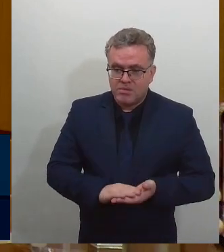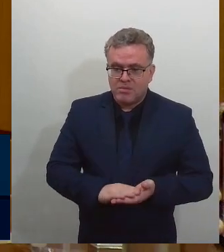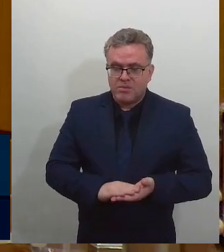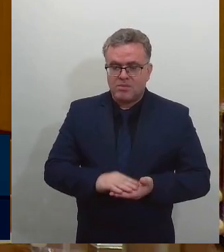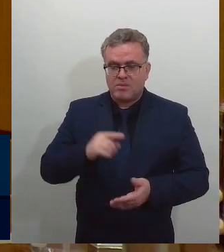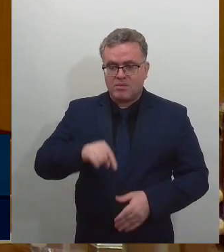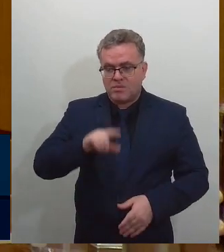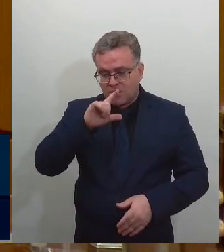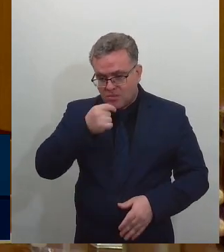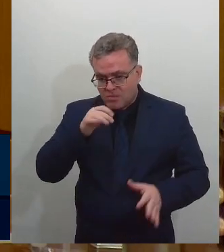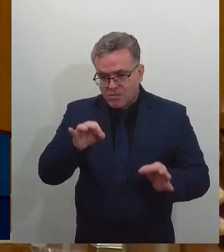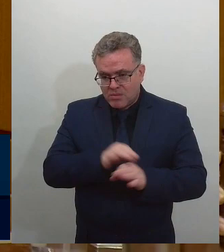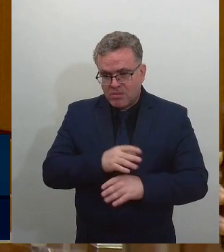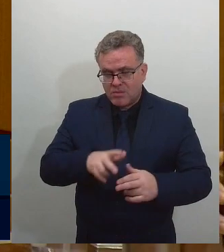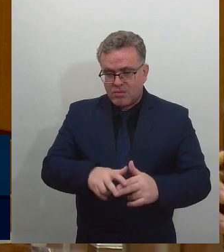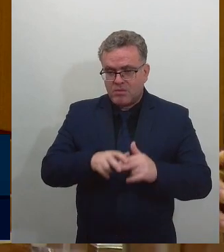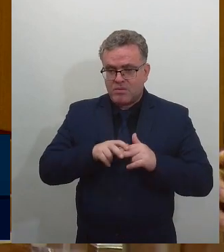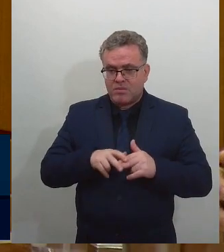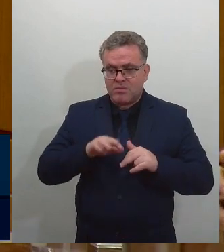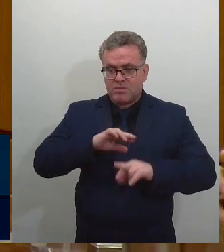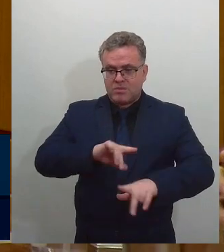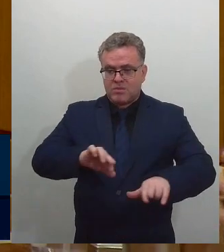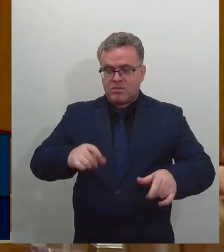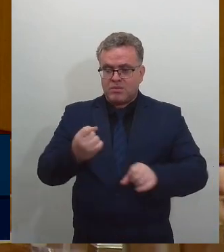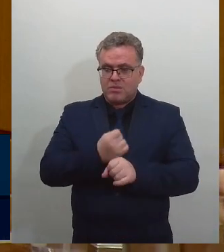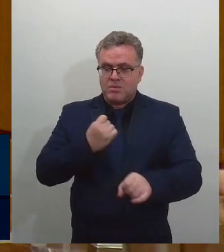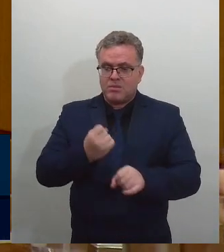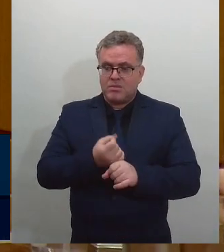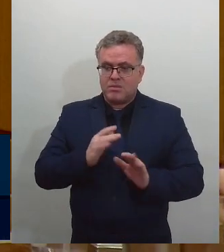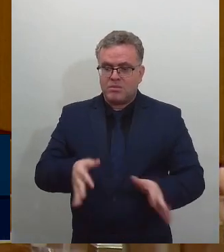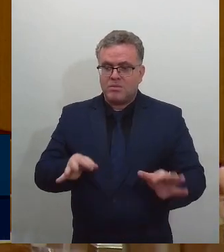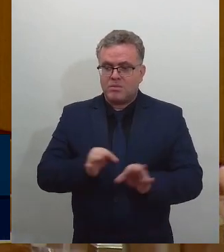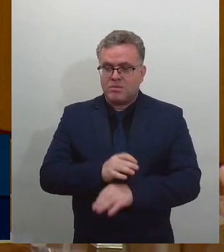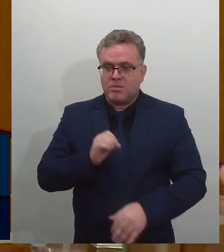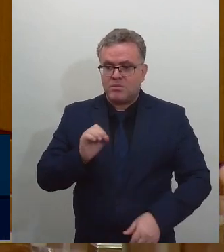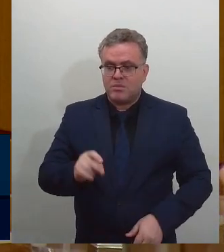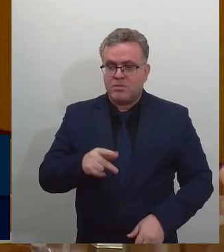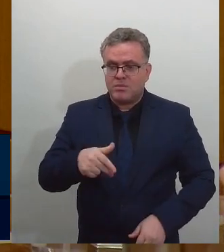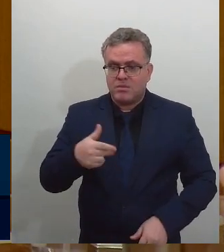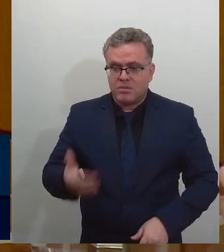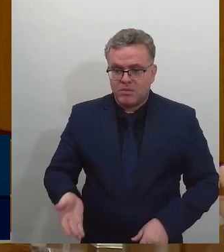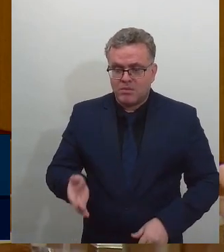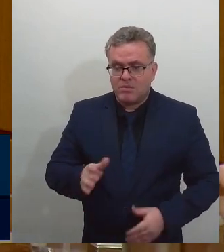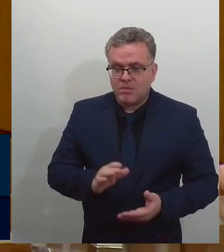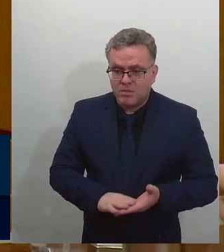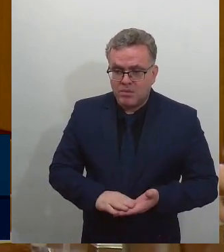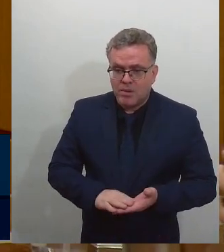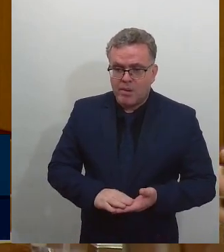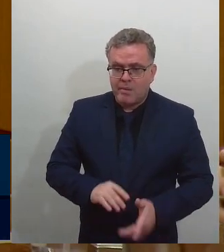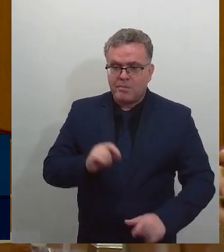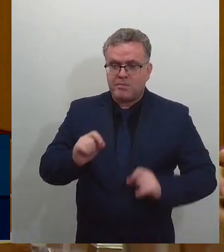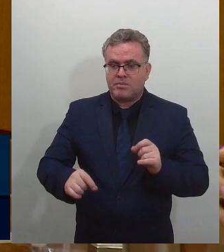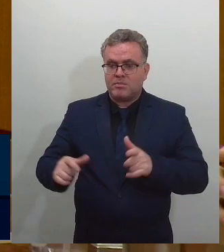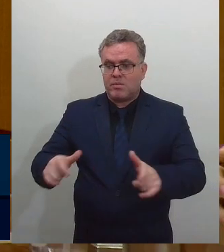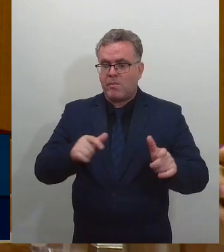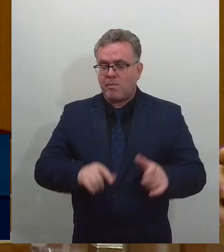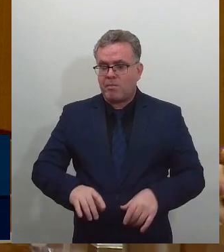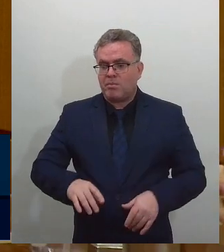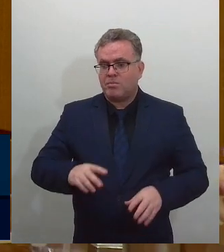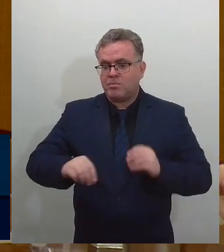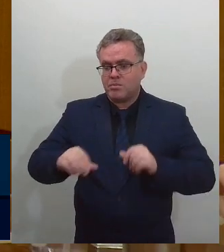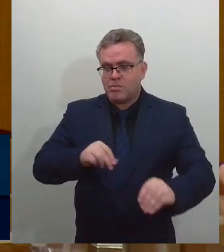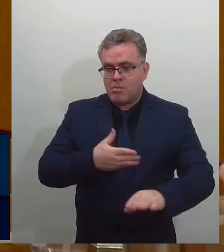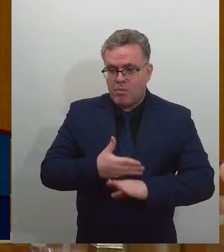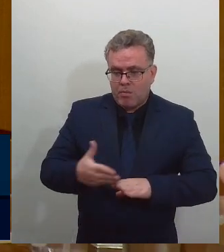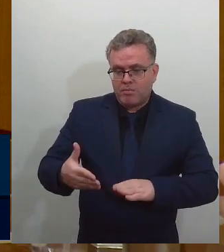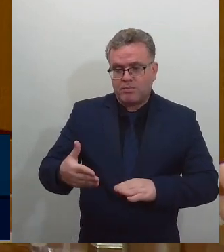são várias obras de saneamento básico em vários bairros de Aracaju, como Soledade, lá na Areia Branca, Mosqueiro. Então, são várias obras